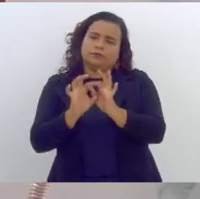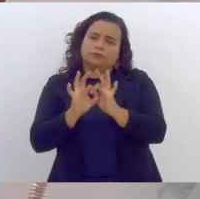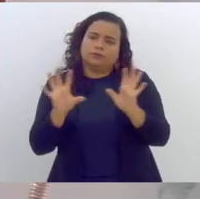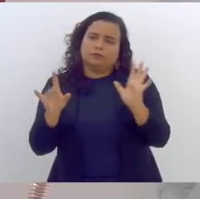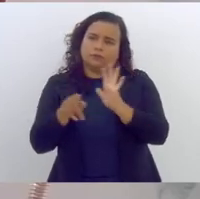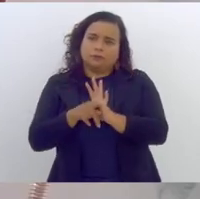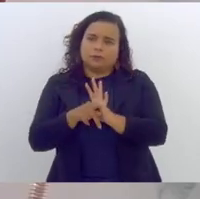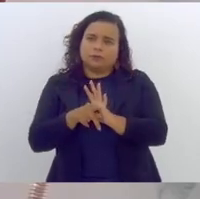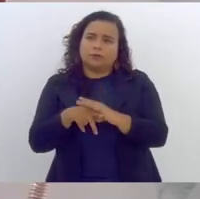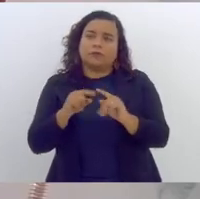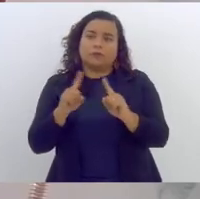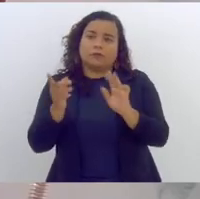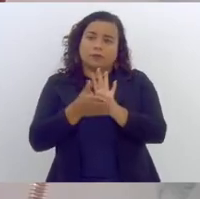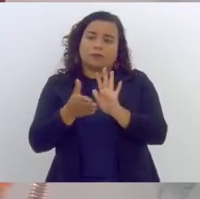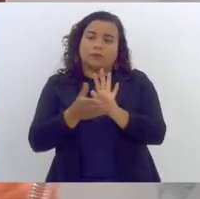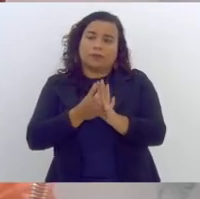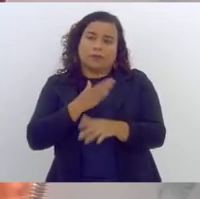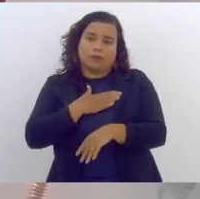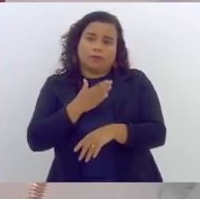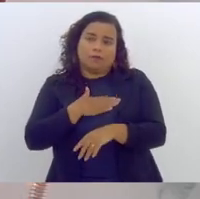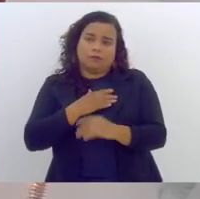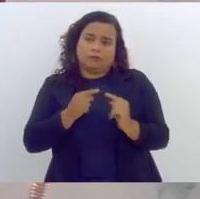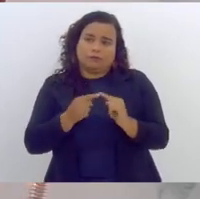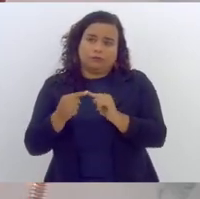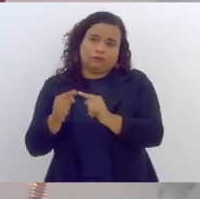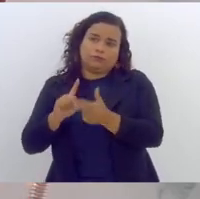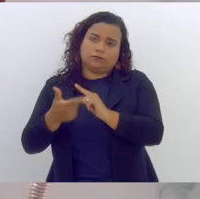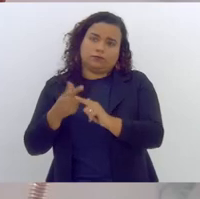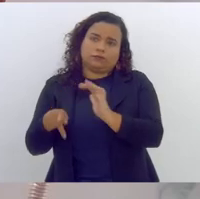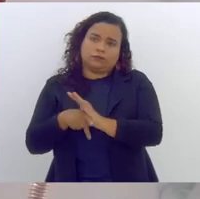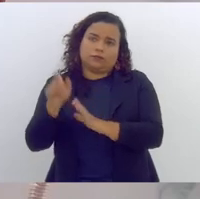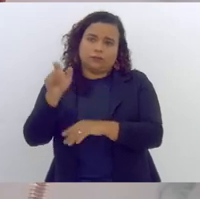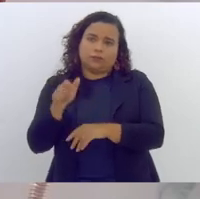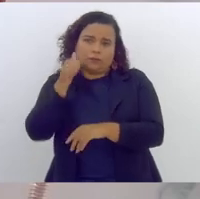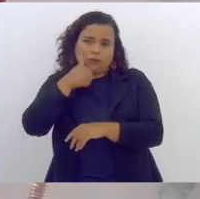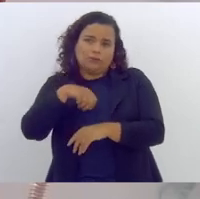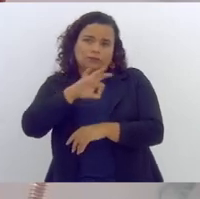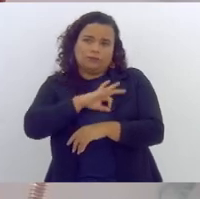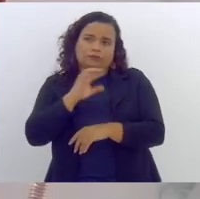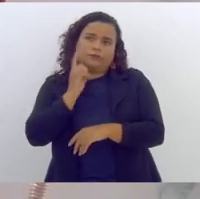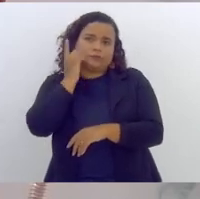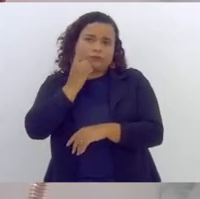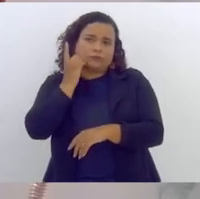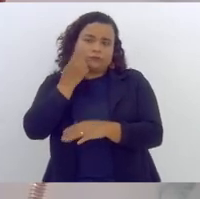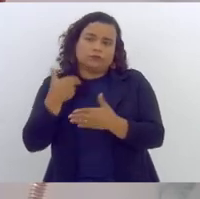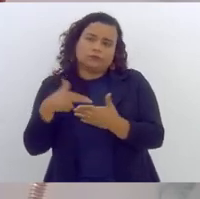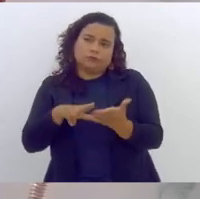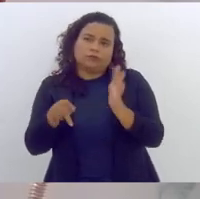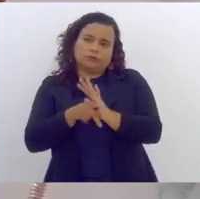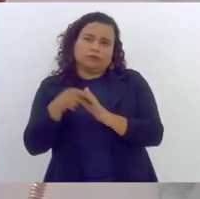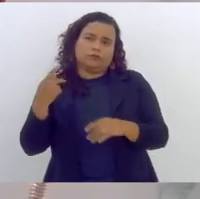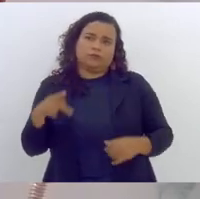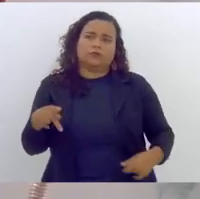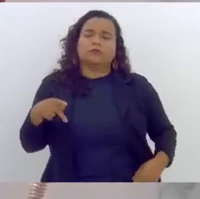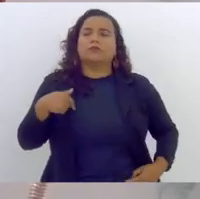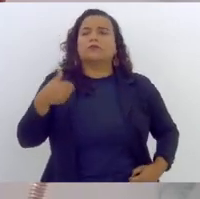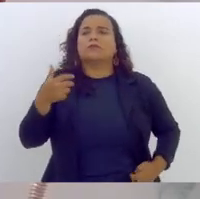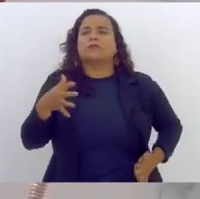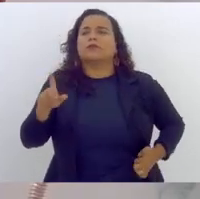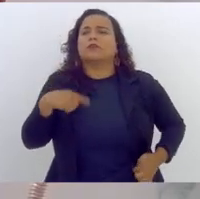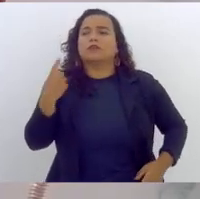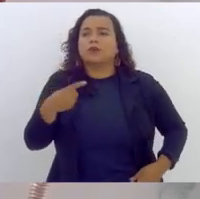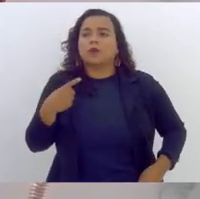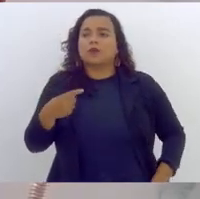Mas a minha proposta Seguindo aqui a lógica da deputada Marta Rocha que foi encaminhada pela deputada Marta Rocha é que a gente possa